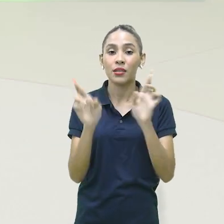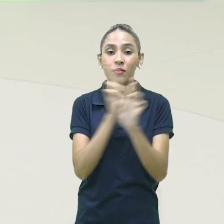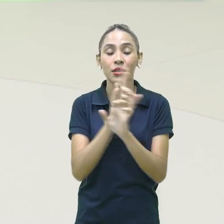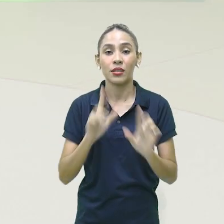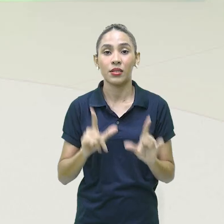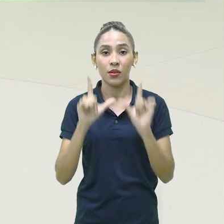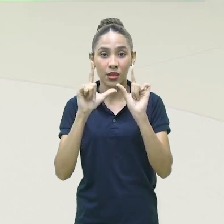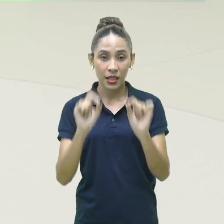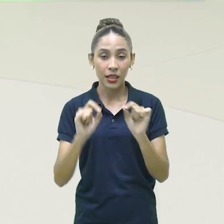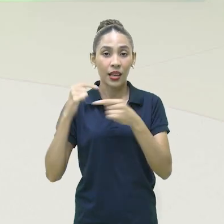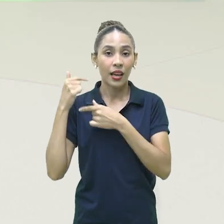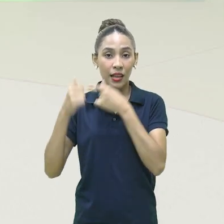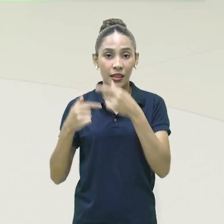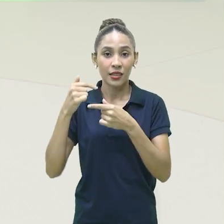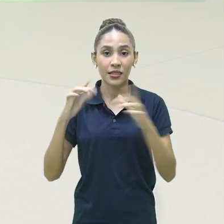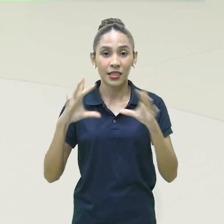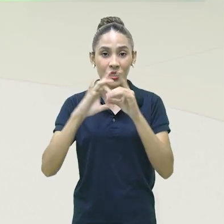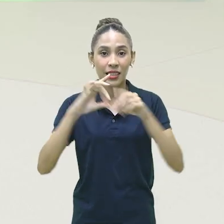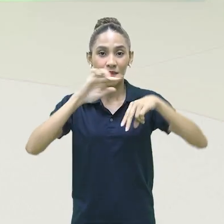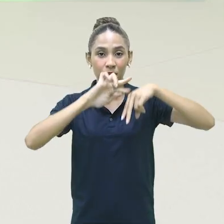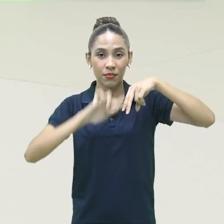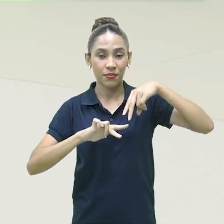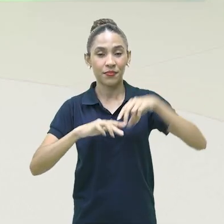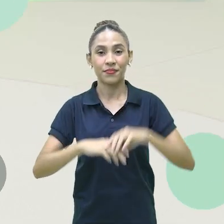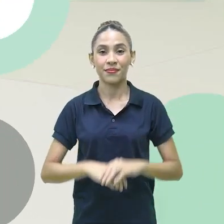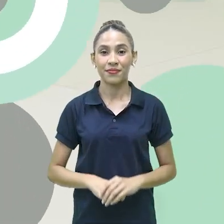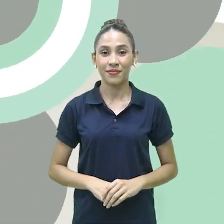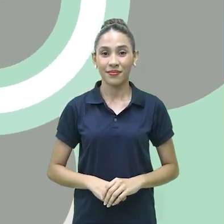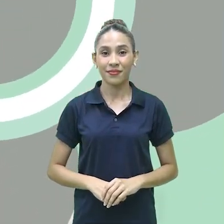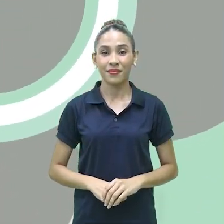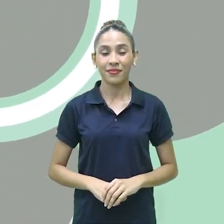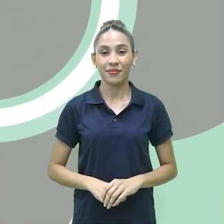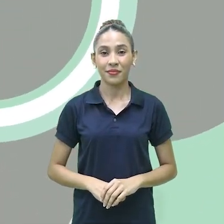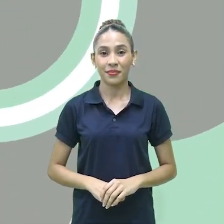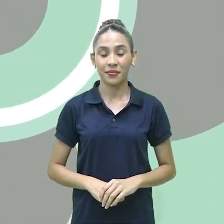né, à herança ligada ao sexo.